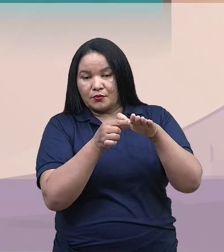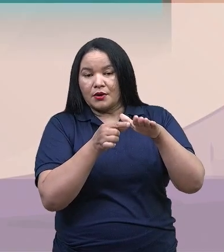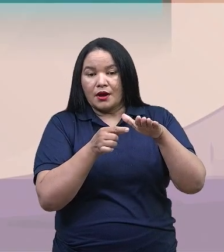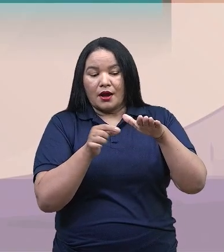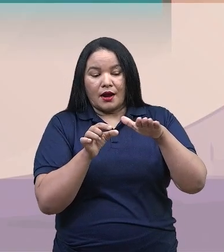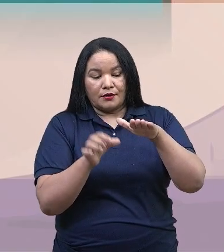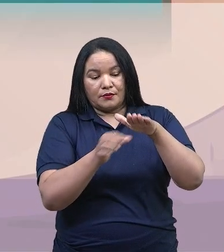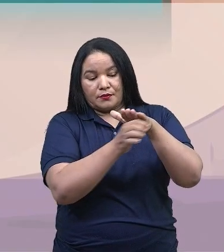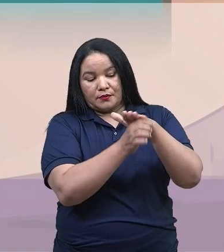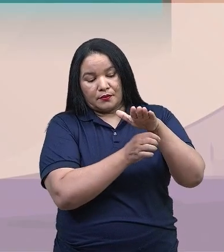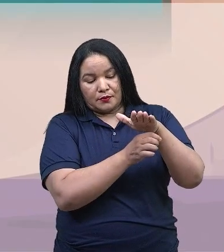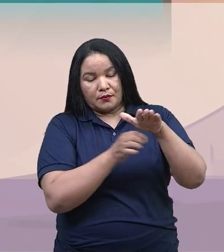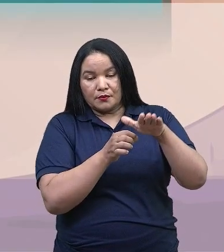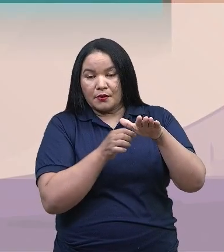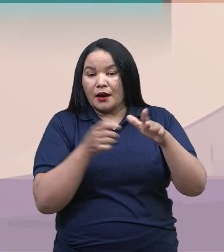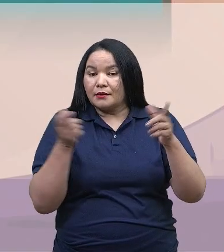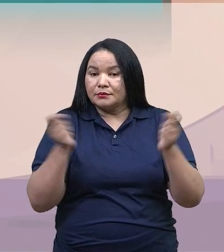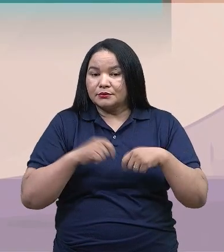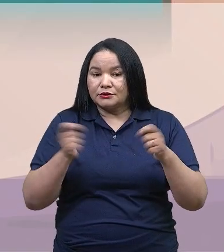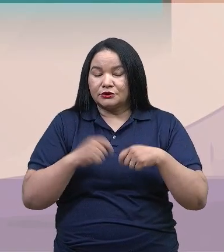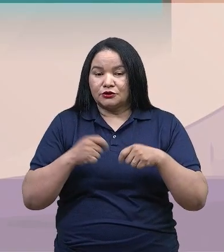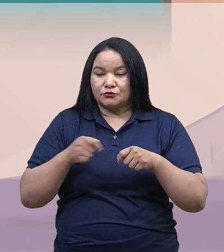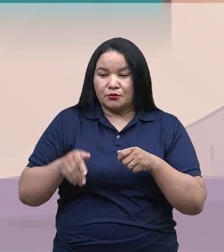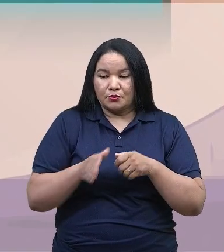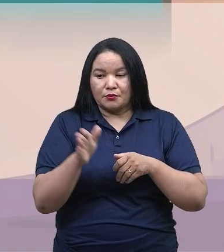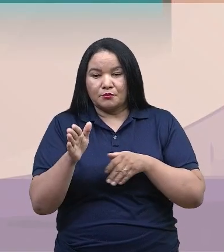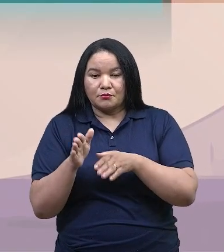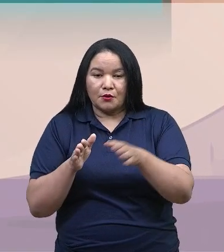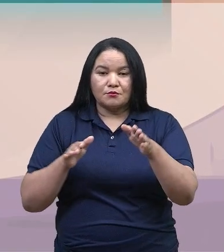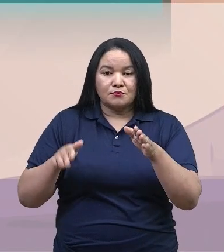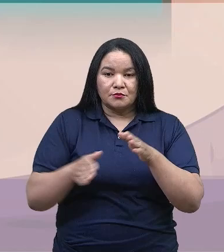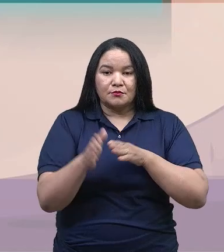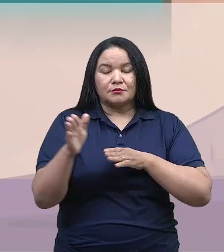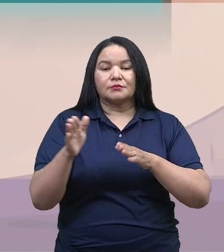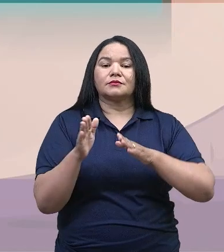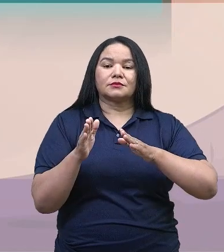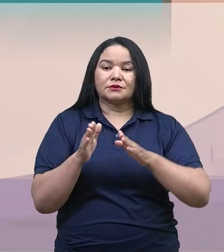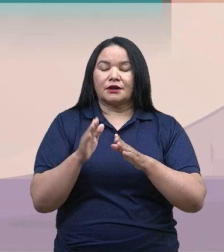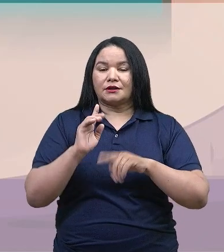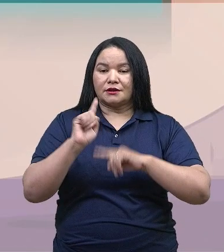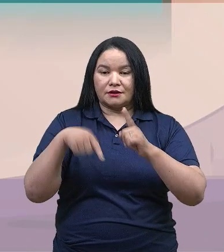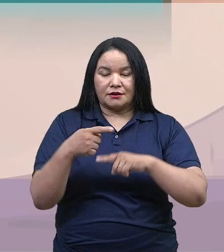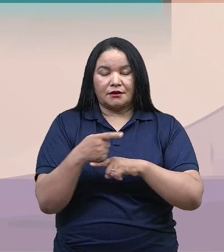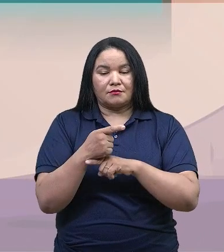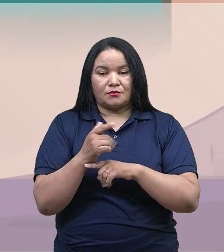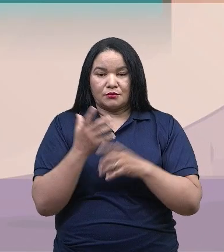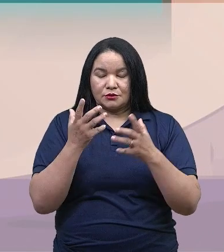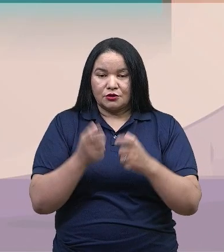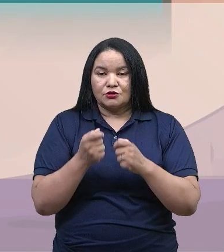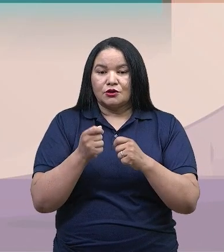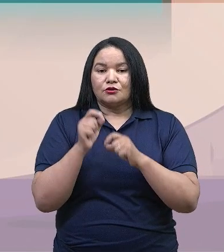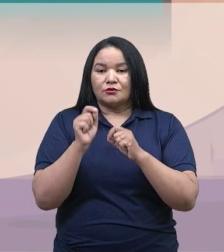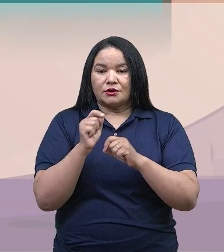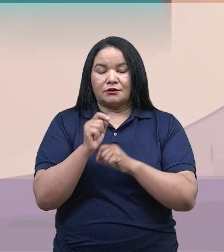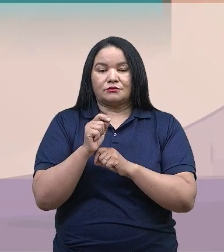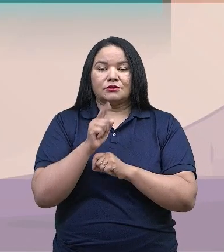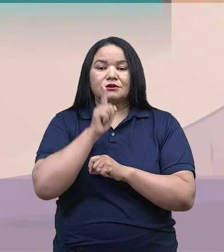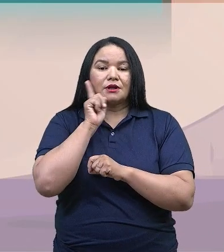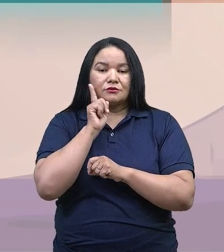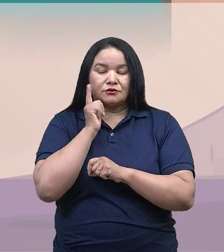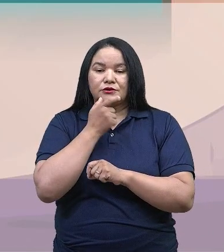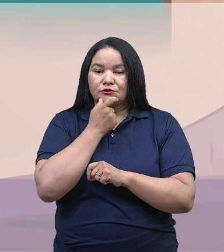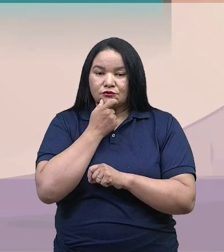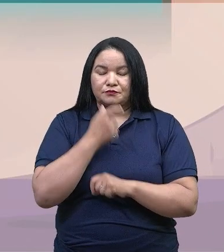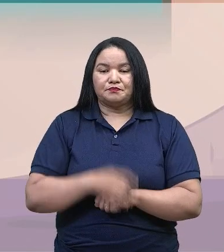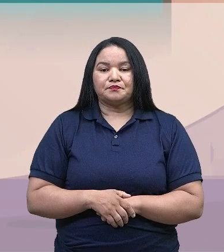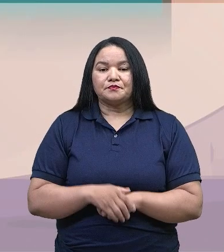maior estabilidade, dando origem à febre do roller nos Estados Unidos, ok? Já no século XX, o patins ele